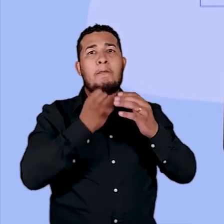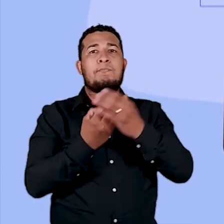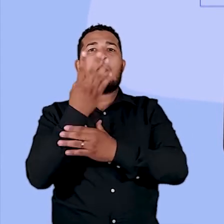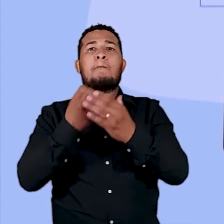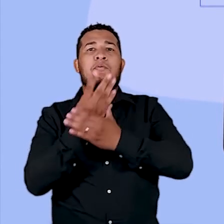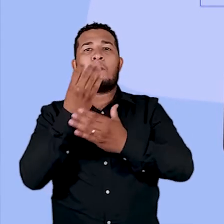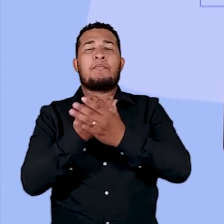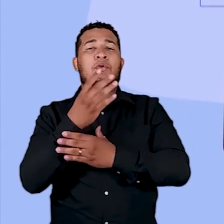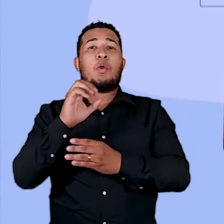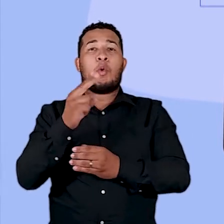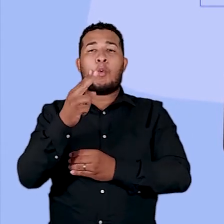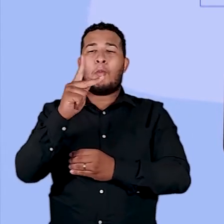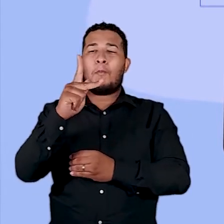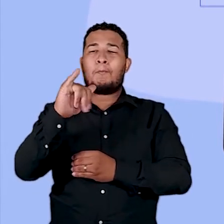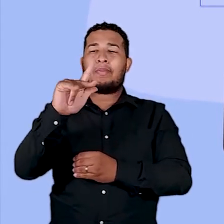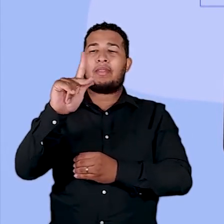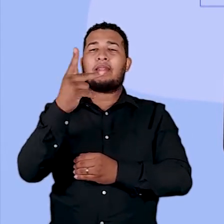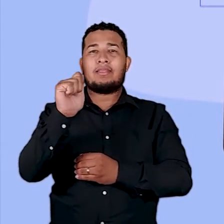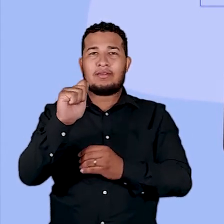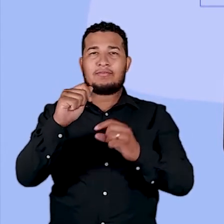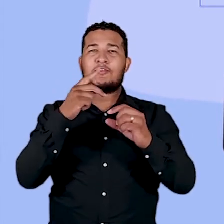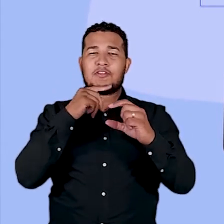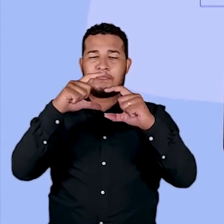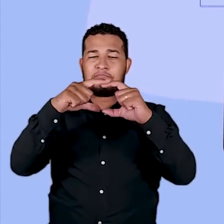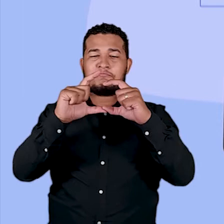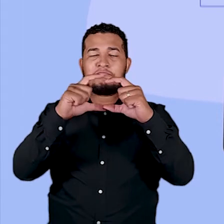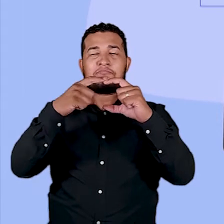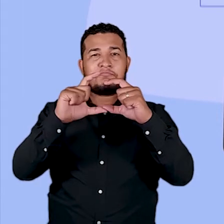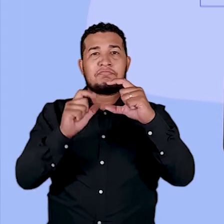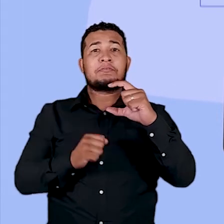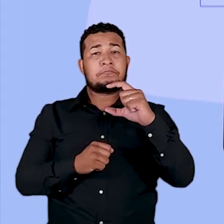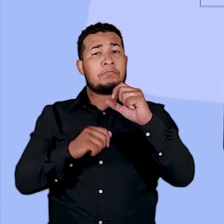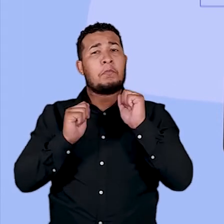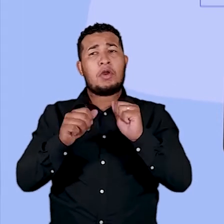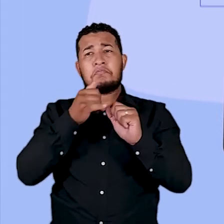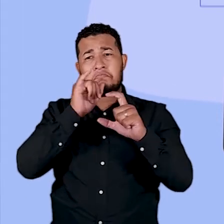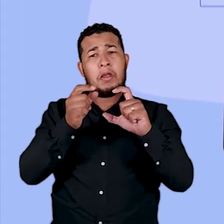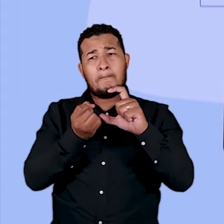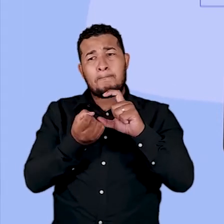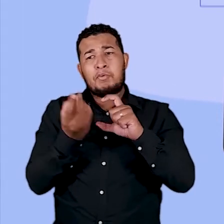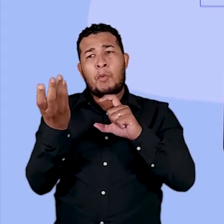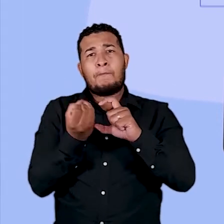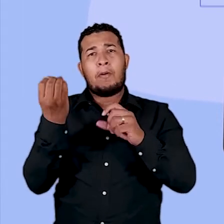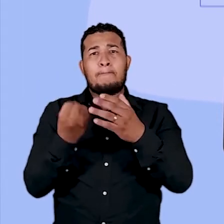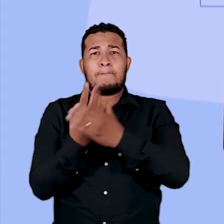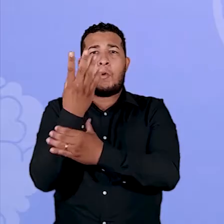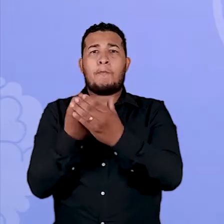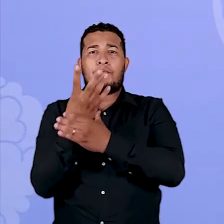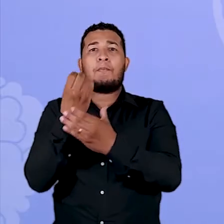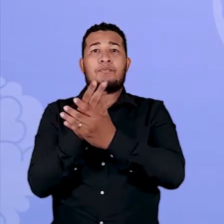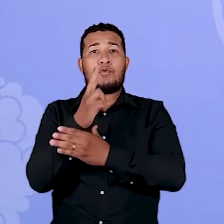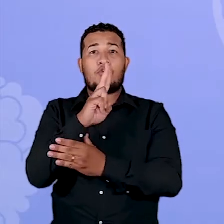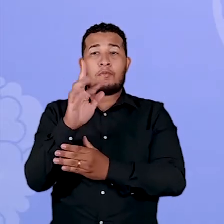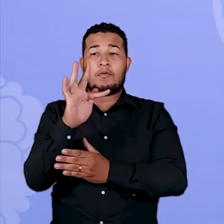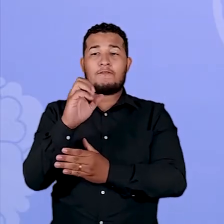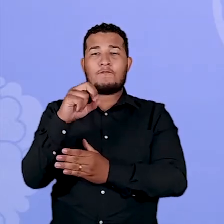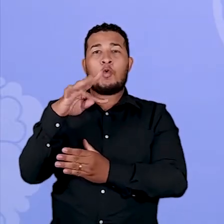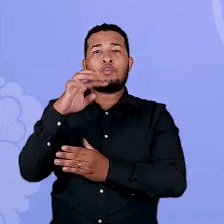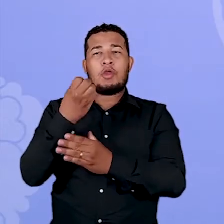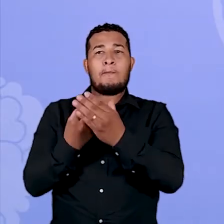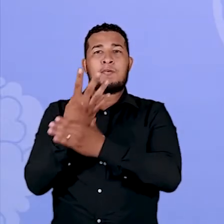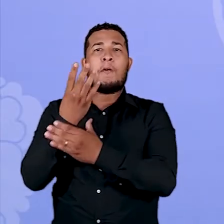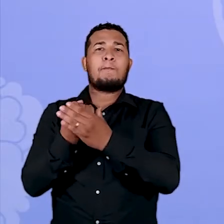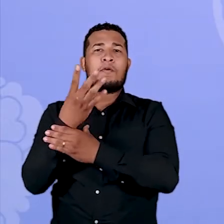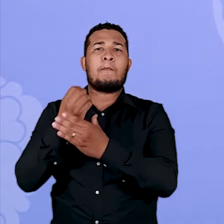pode ser uma pilha, pode ser qualquer coisa que forneça para a gente aí no nosso circuito uma energia, que a gente vai chamar de